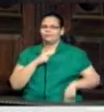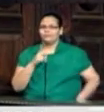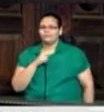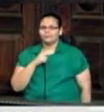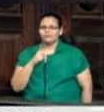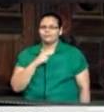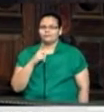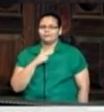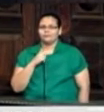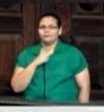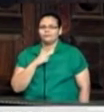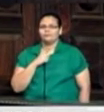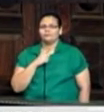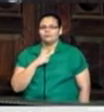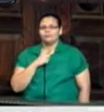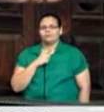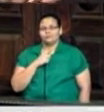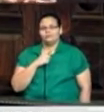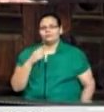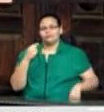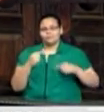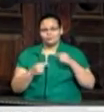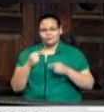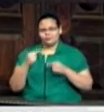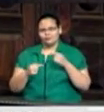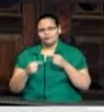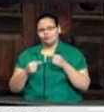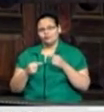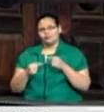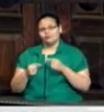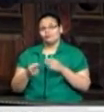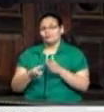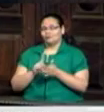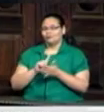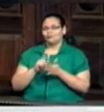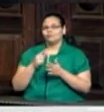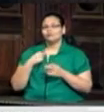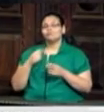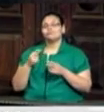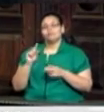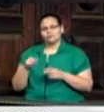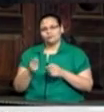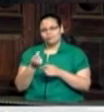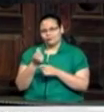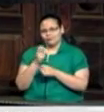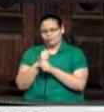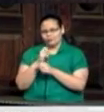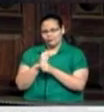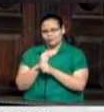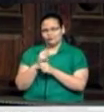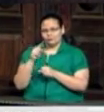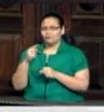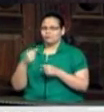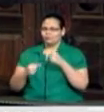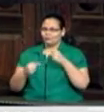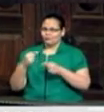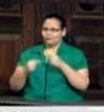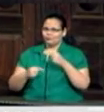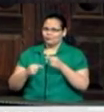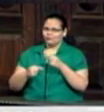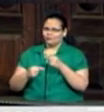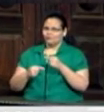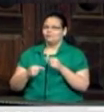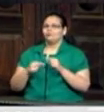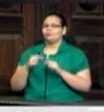tenha uma equação política. Porque o que precede a economia é a política, e